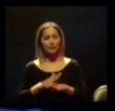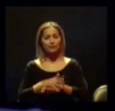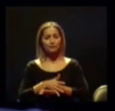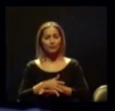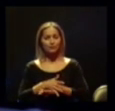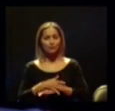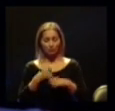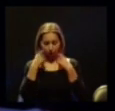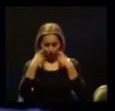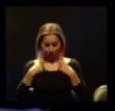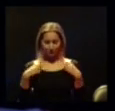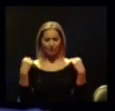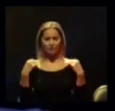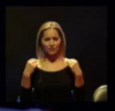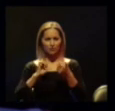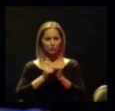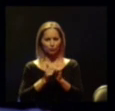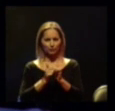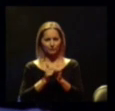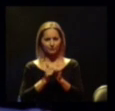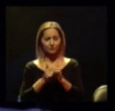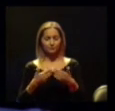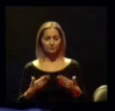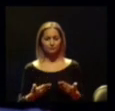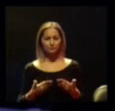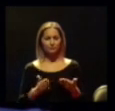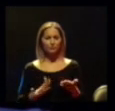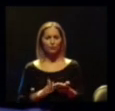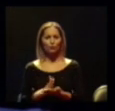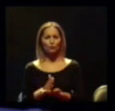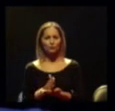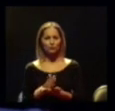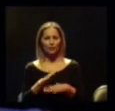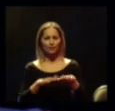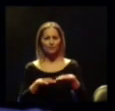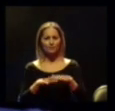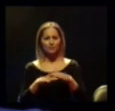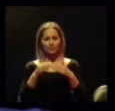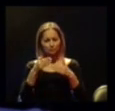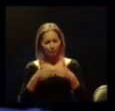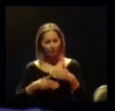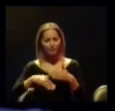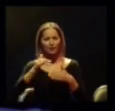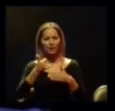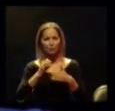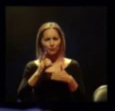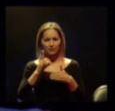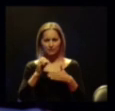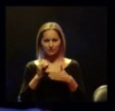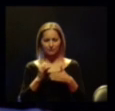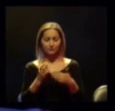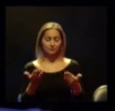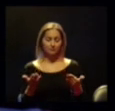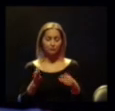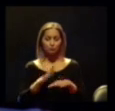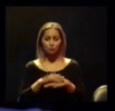atividade física e desportiva. Tal continuará a ser feito para lá de 2016. E por